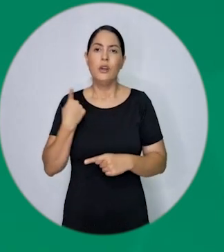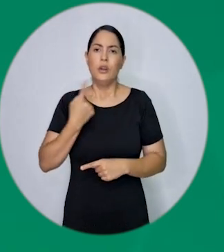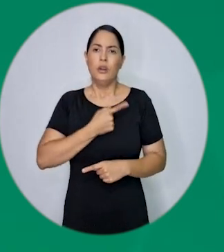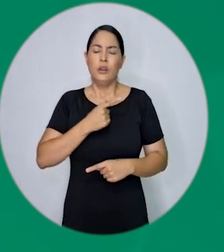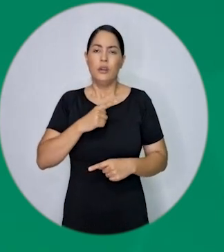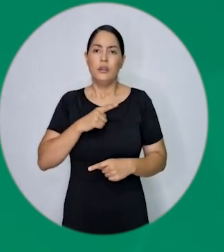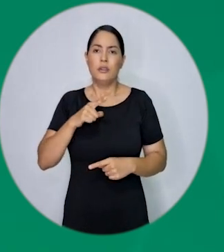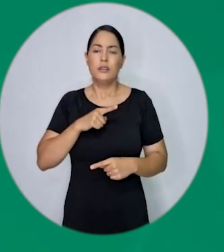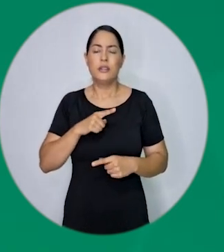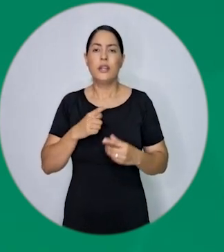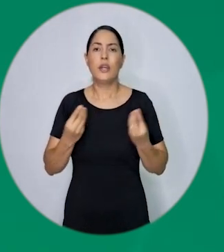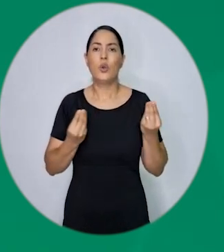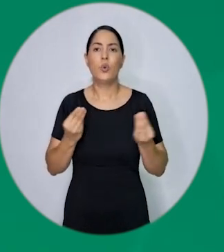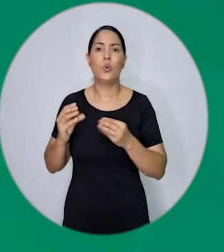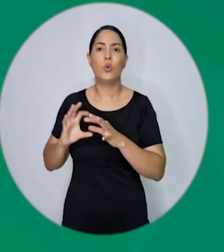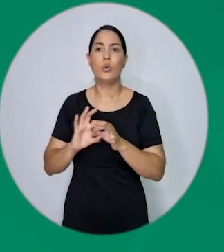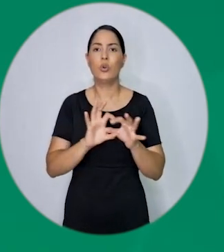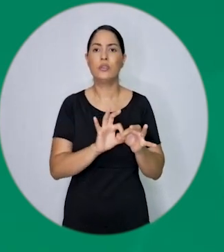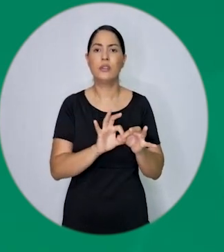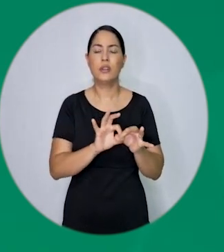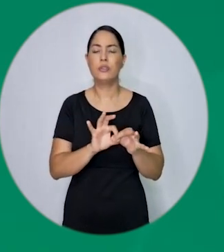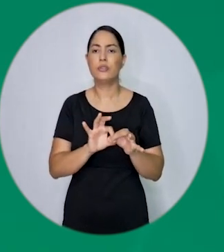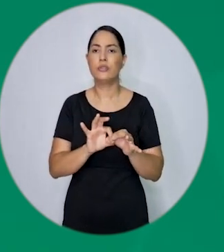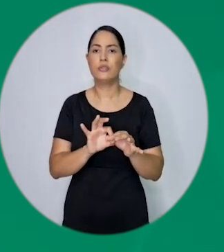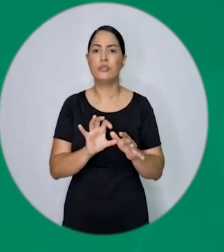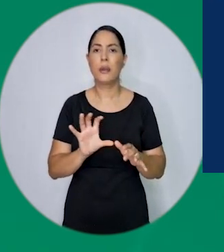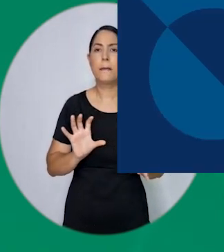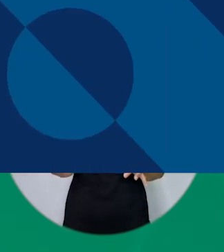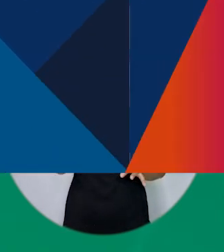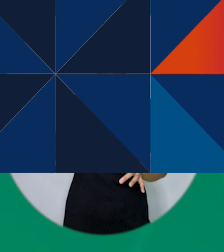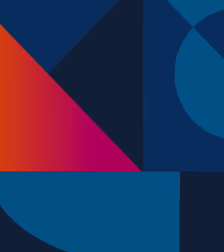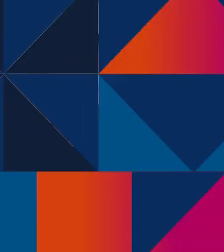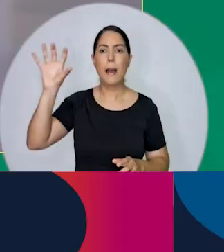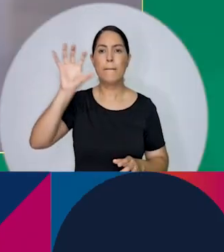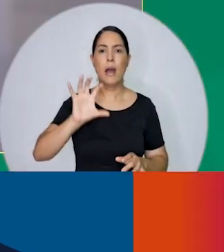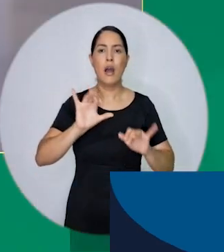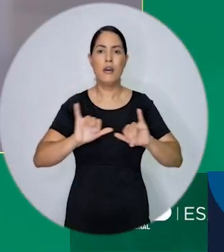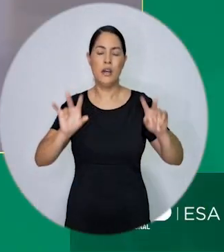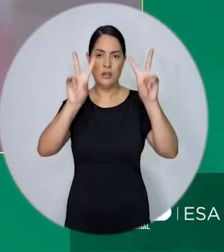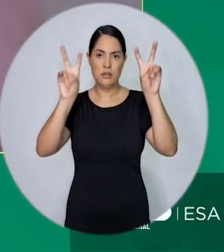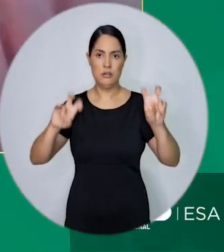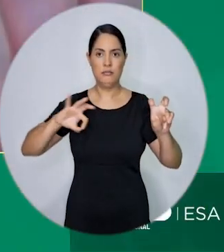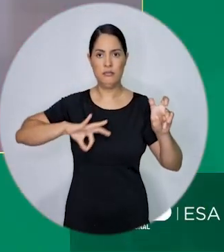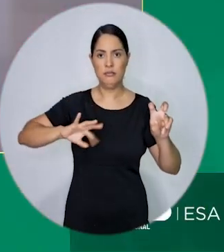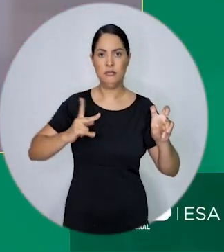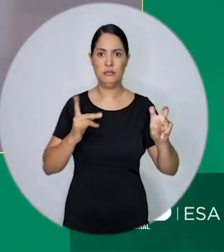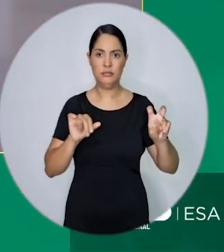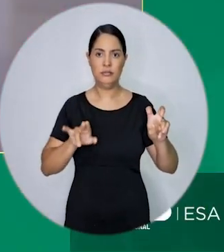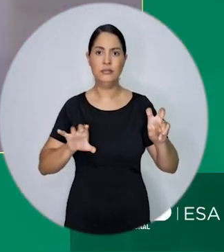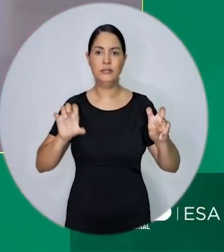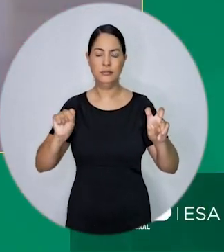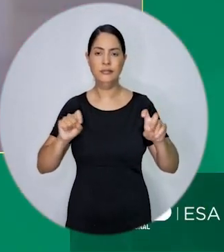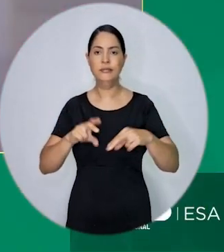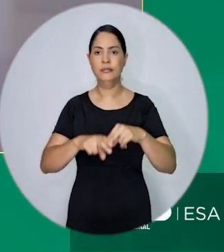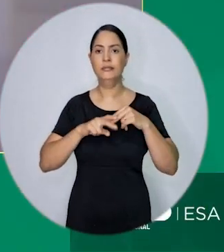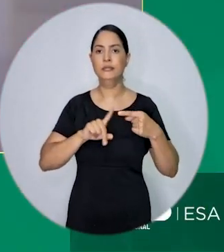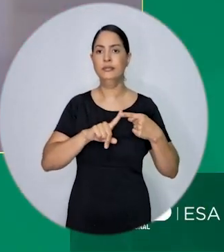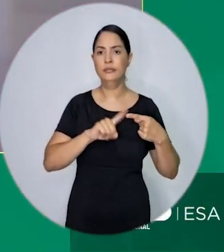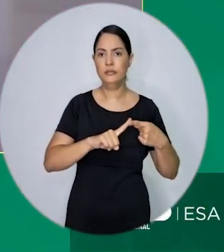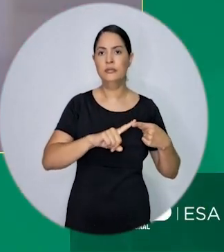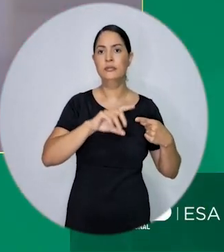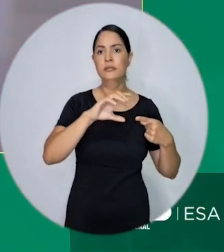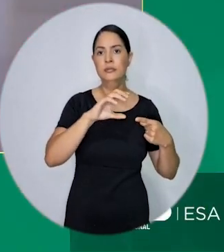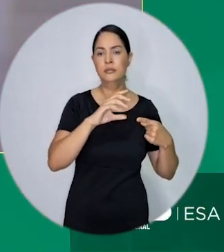um plexo de áreas quando tratamos de direito de honorários advocatícios. Nós temos direito processual